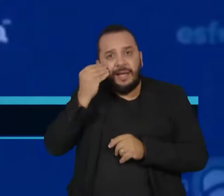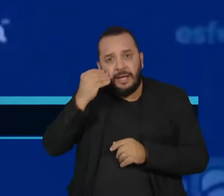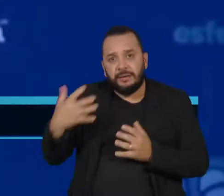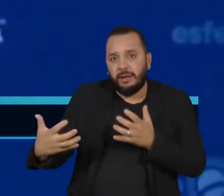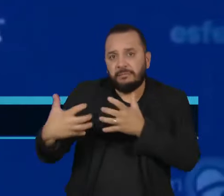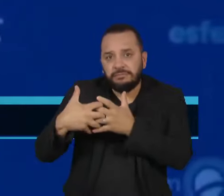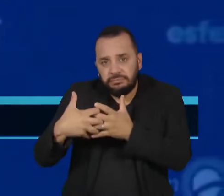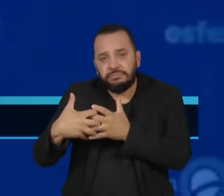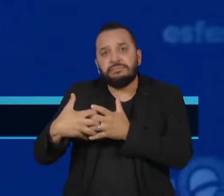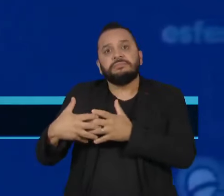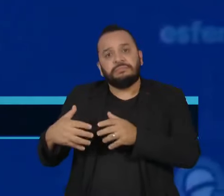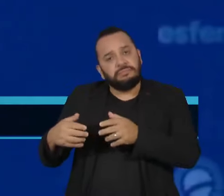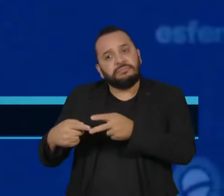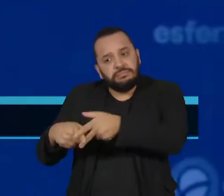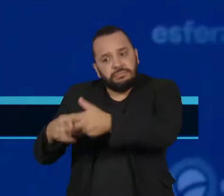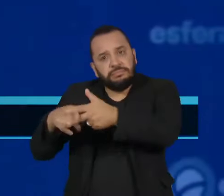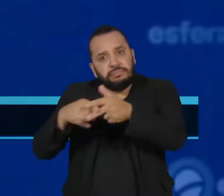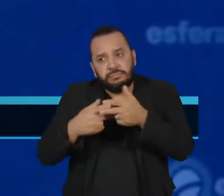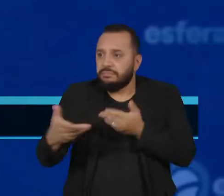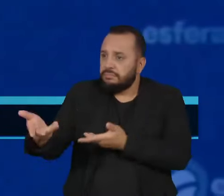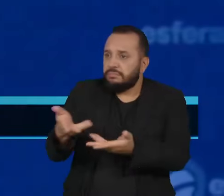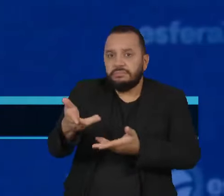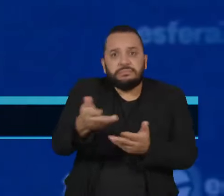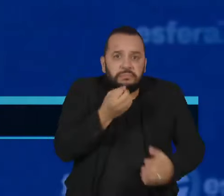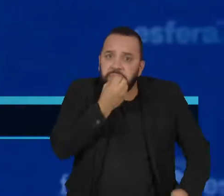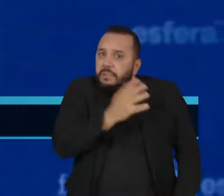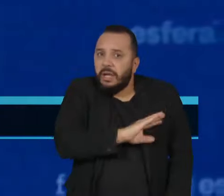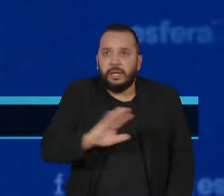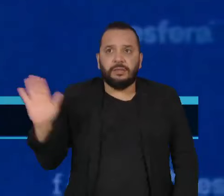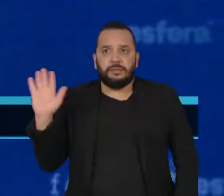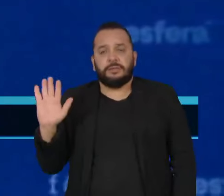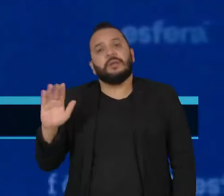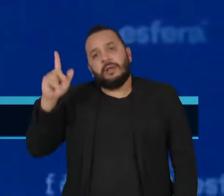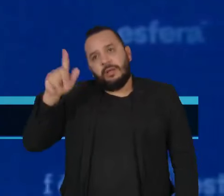sobretudo, nos tratarmos bem e nos querermos bem, o que também faz muita diferença.